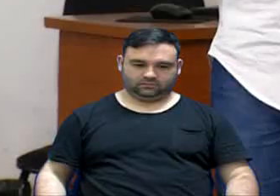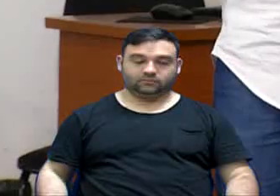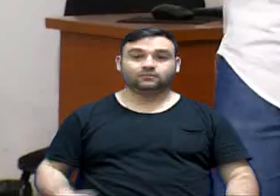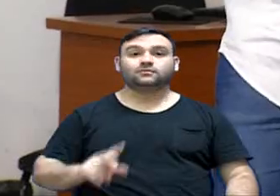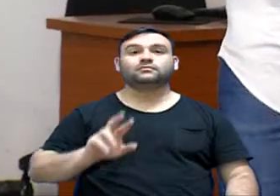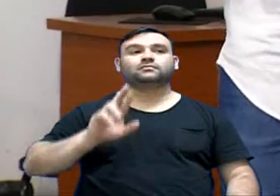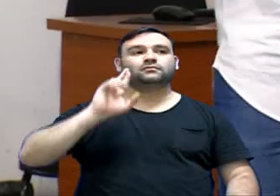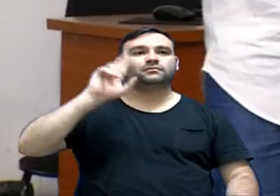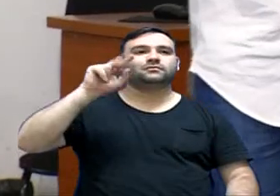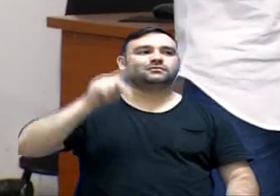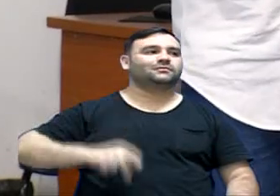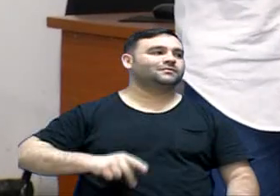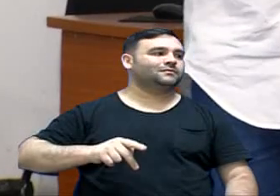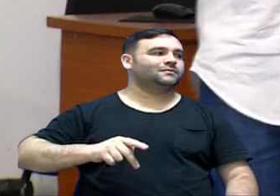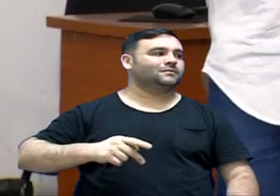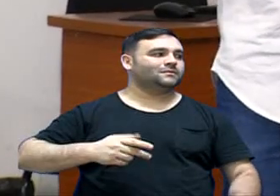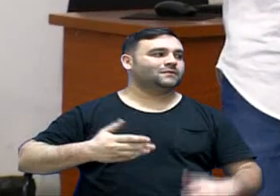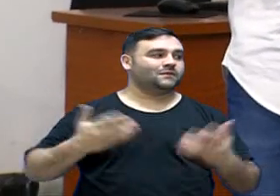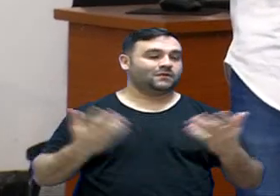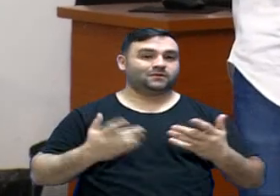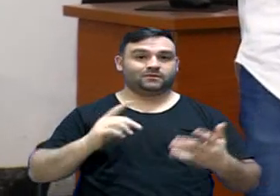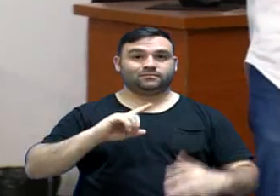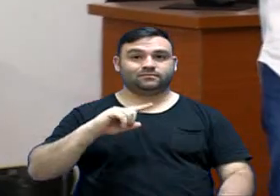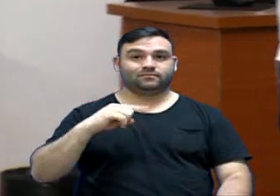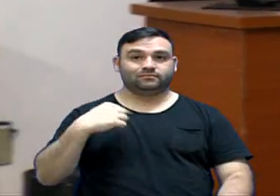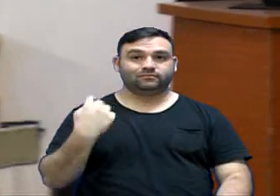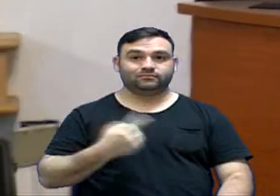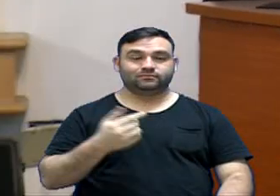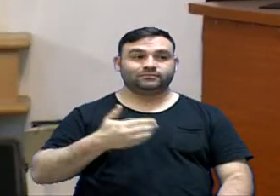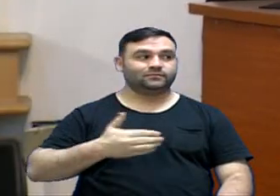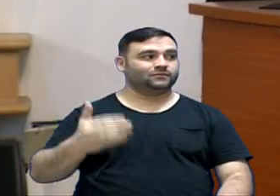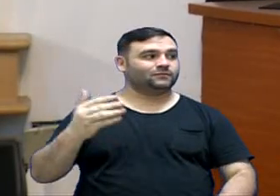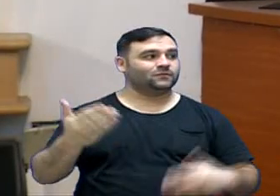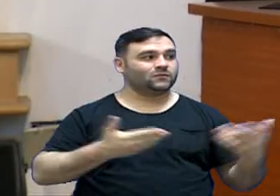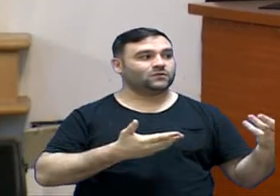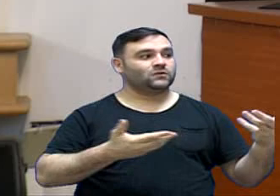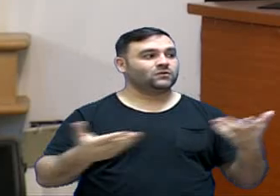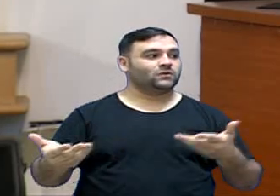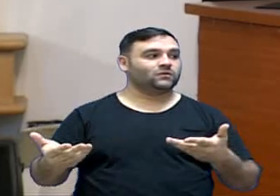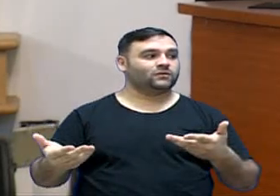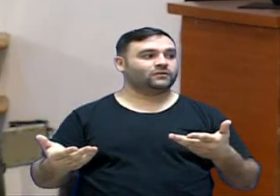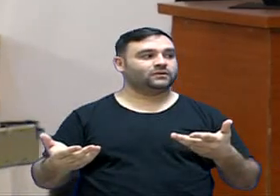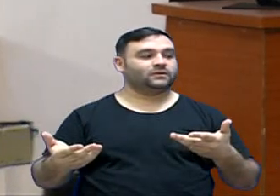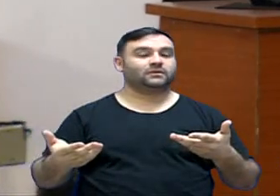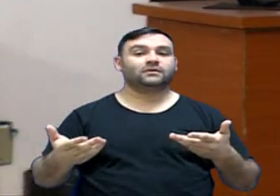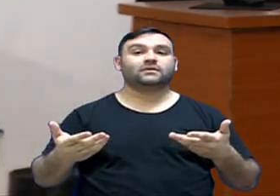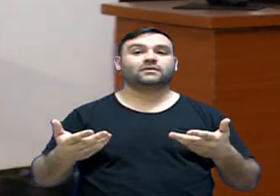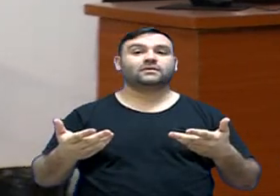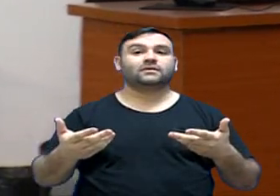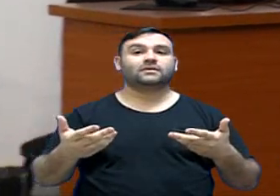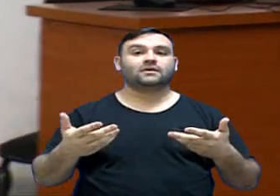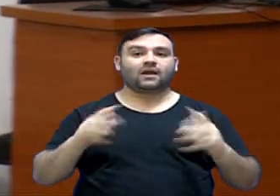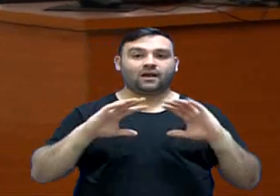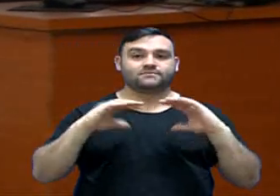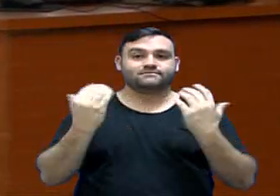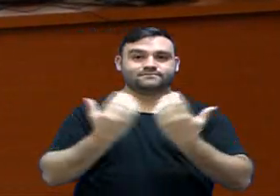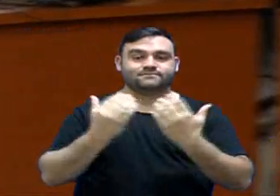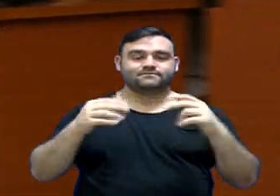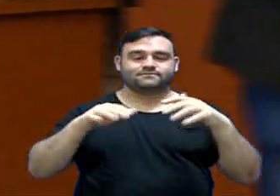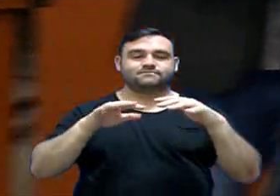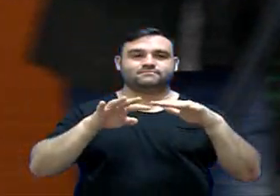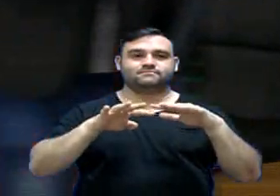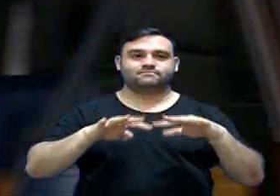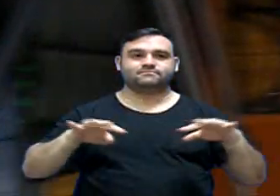Senhor presidente, nesse momento, a gente gostaria de convidá-lo para vir até aqui à frente do plenário desta Casa de